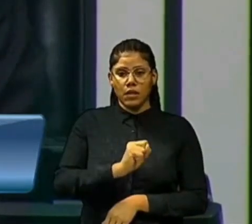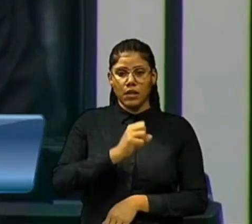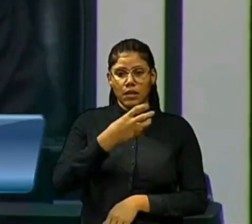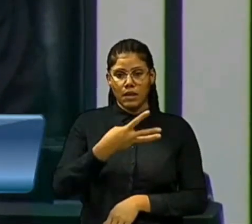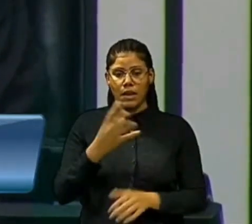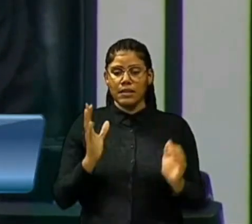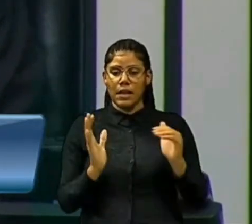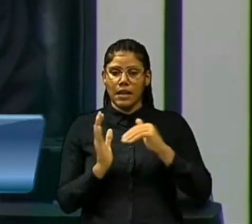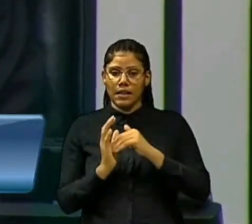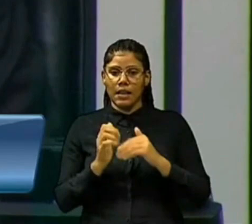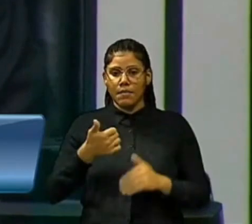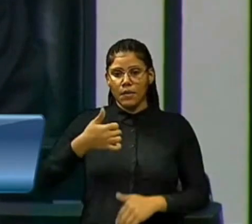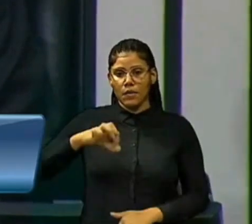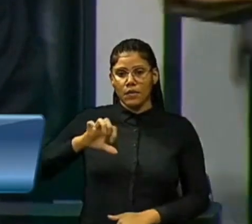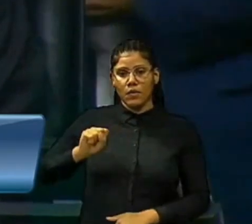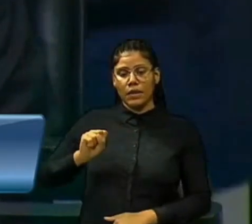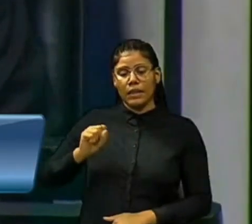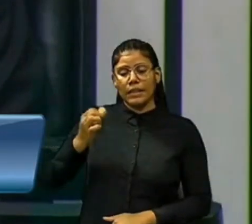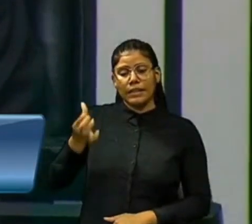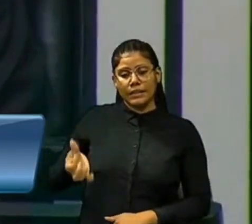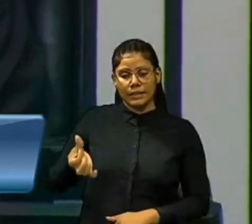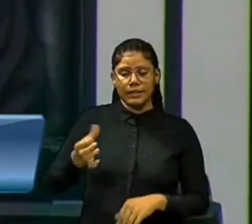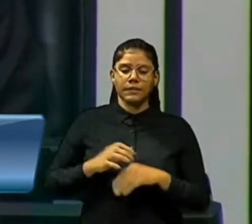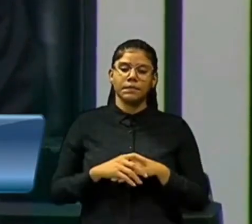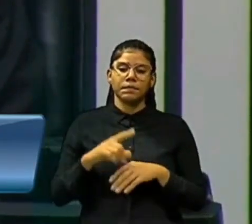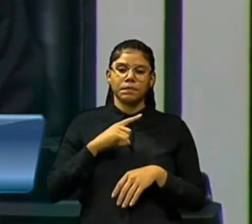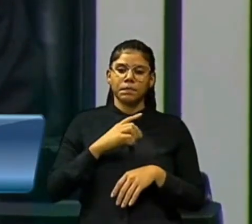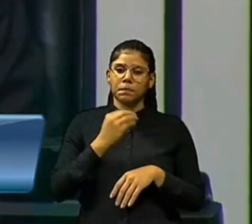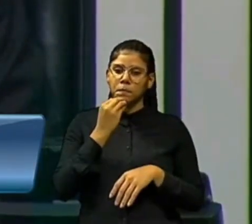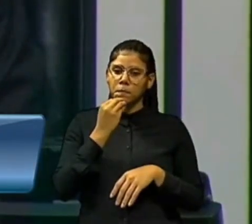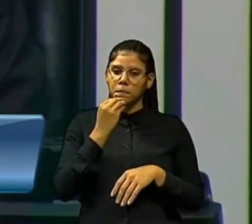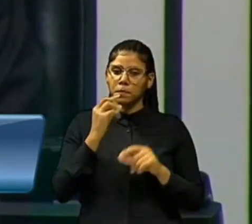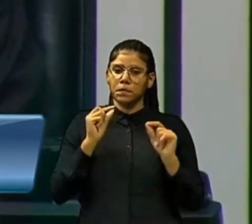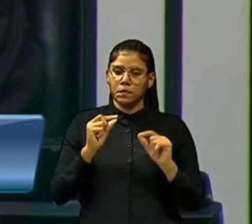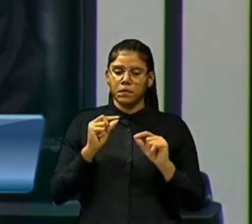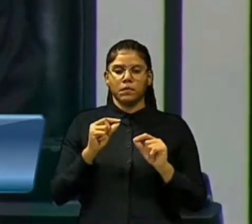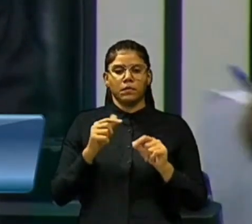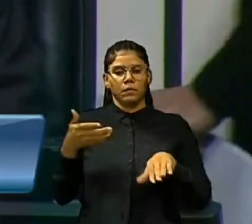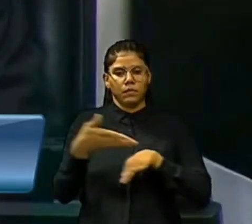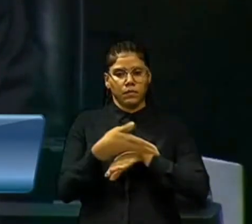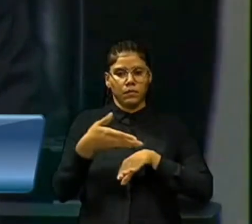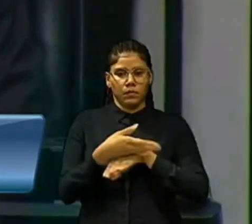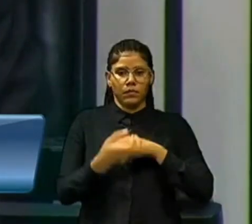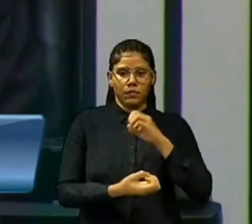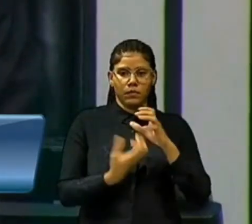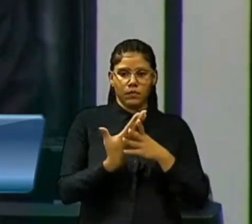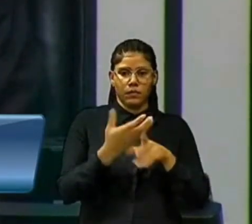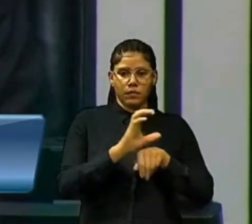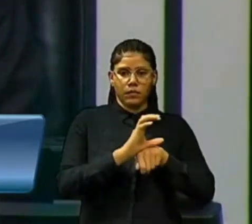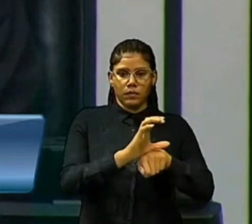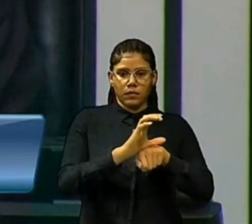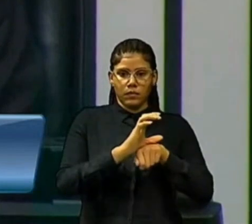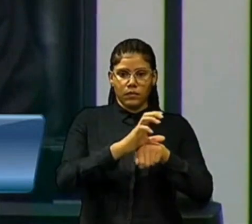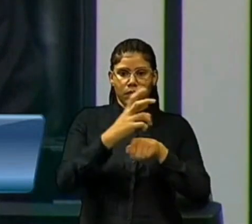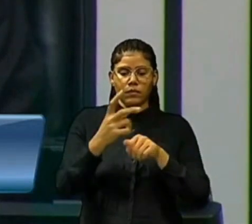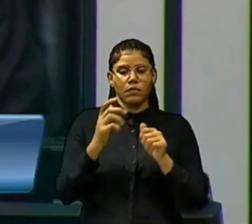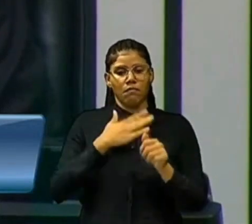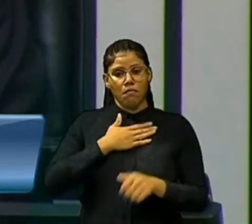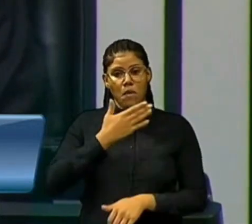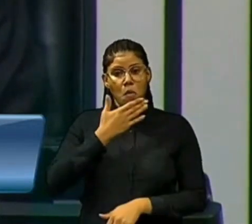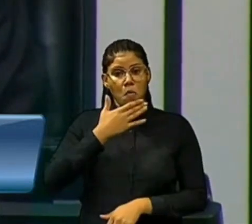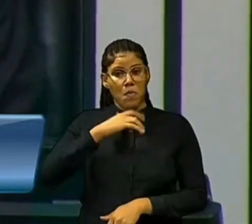83 a 86, que teve a oportunidade de ser constituinte da casa com meu pai, Francisco